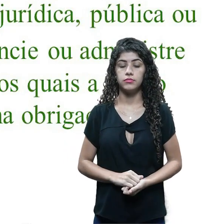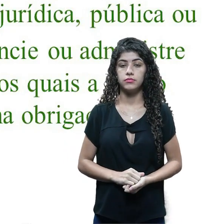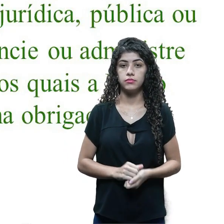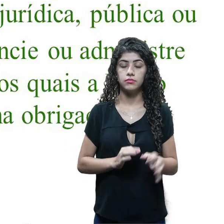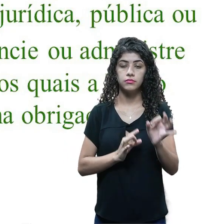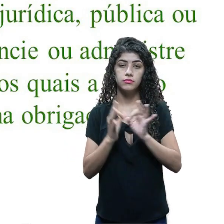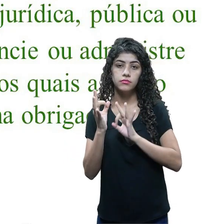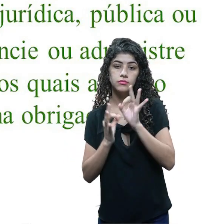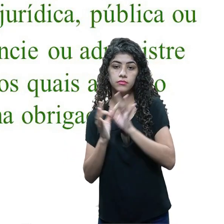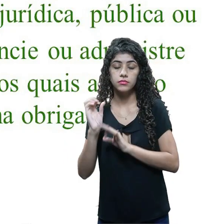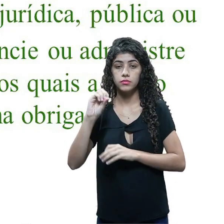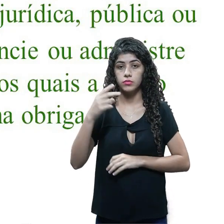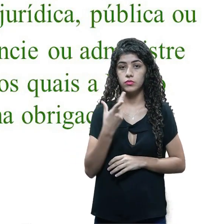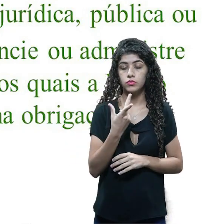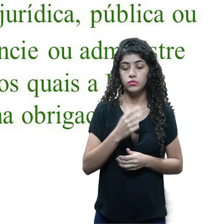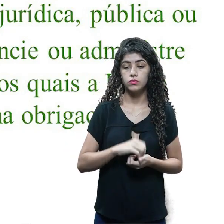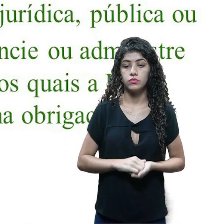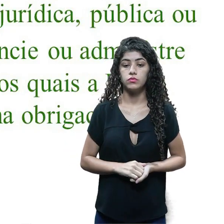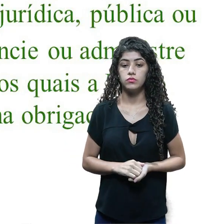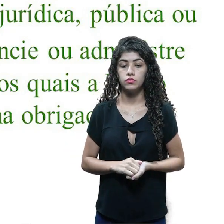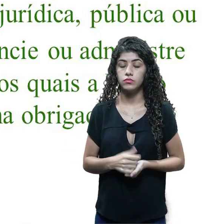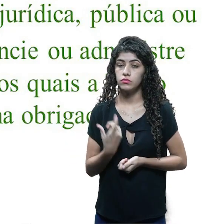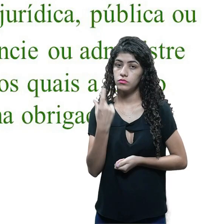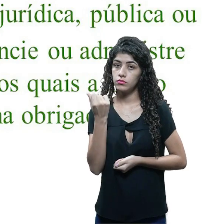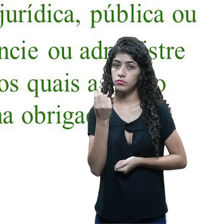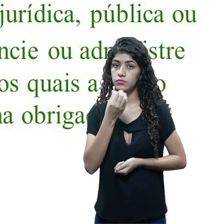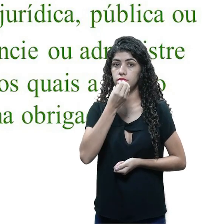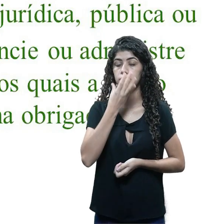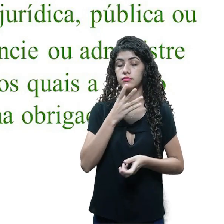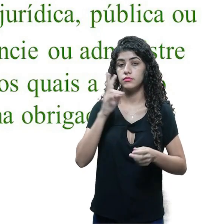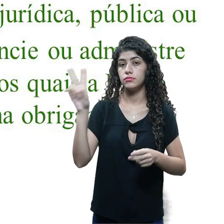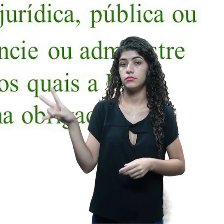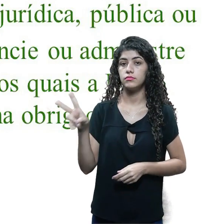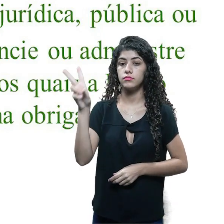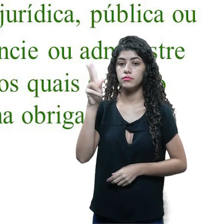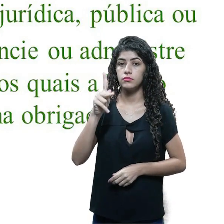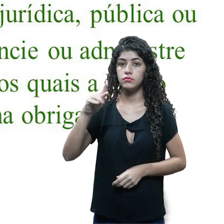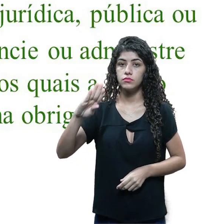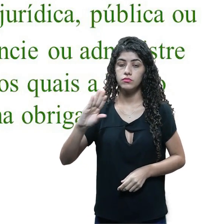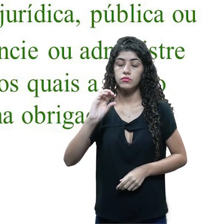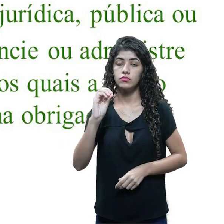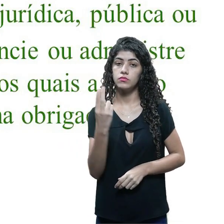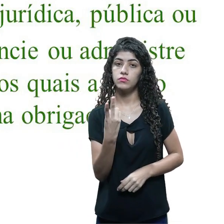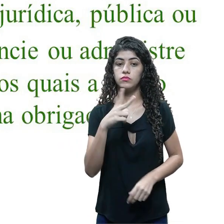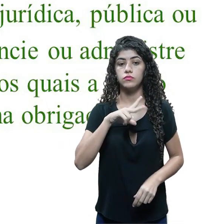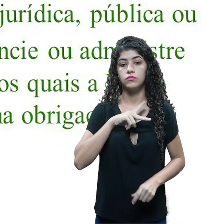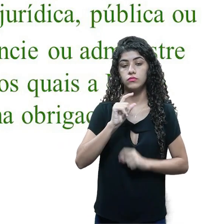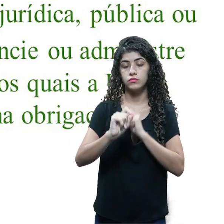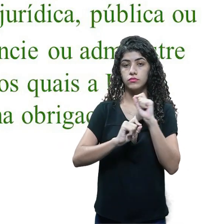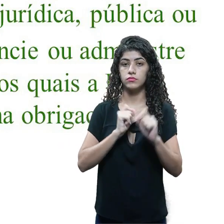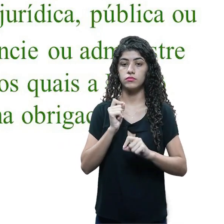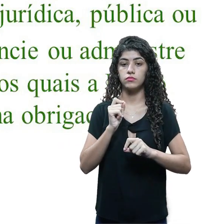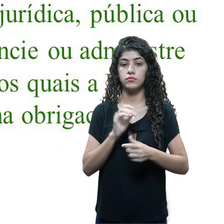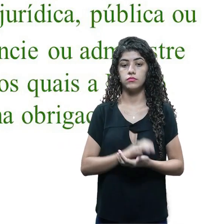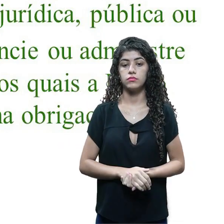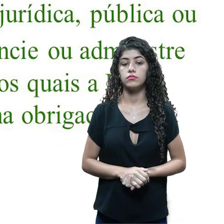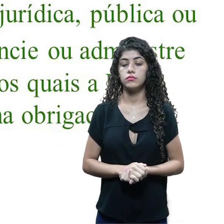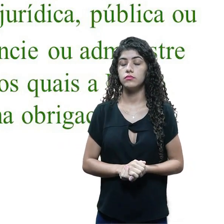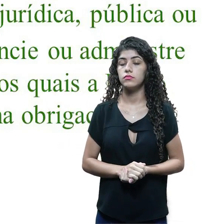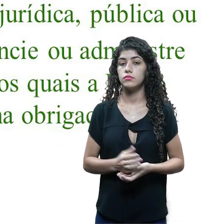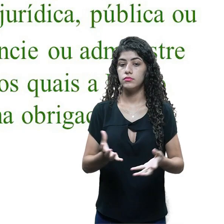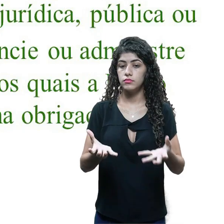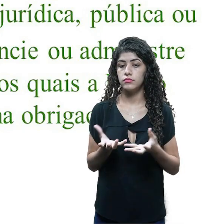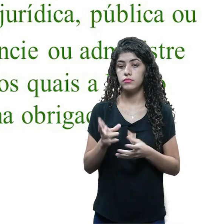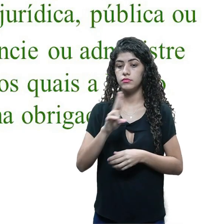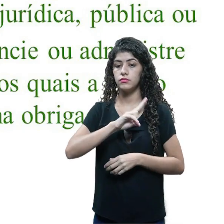guarde, gerencie ou administre dinheiros, bens e valores públicos ou pelas quais a União